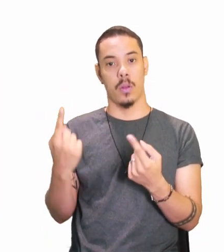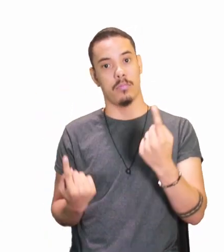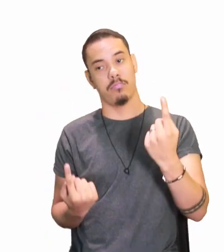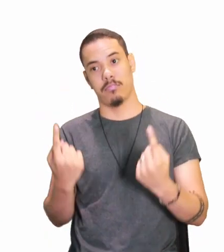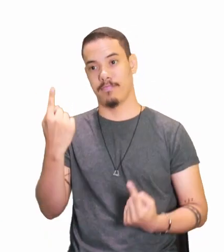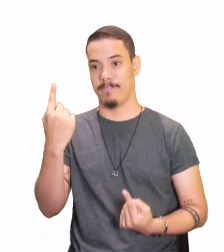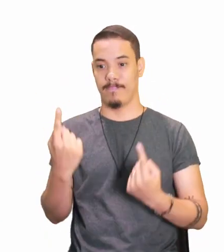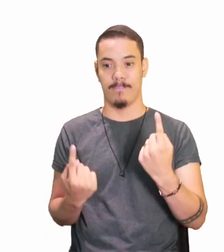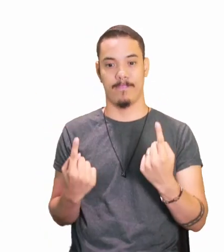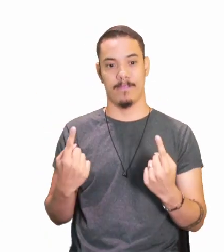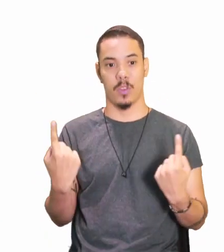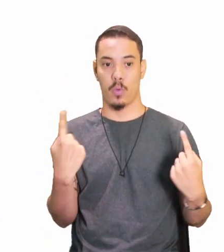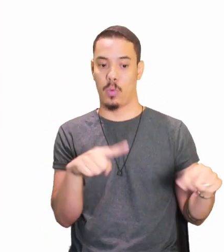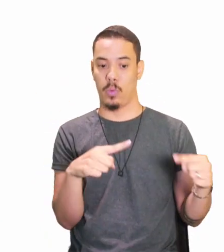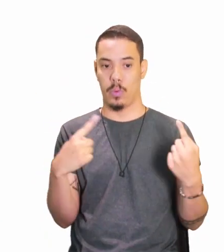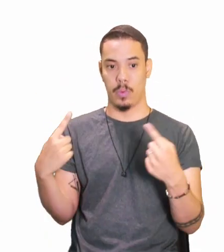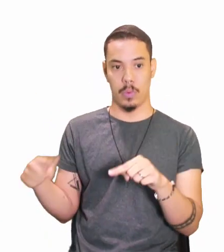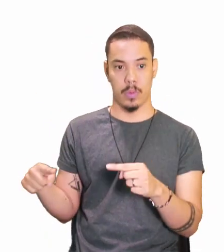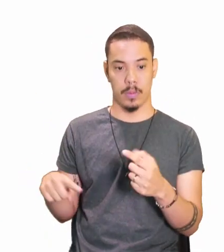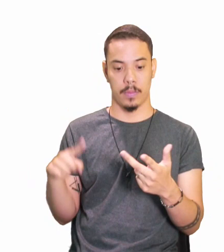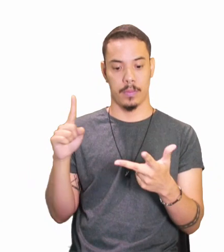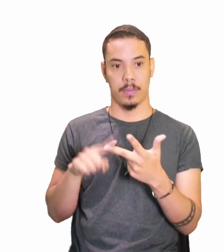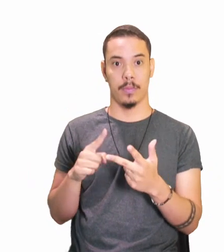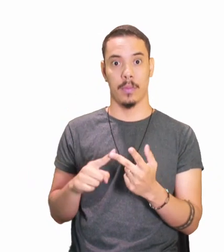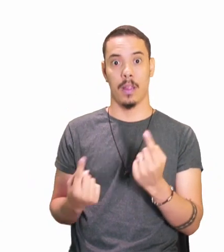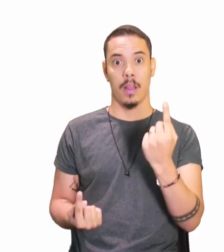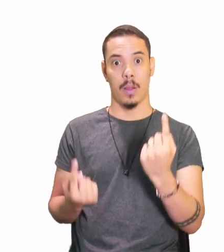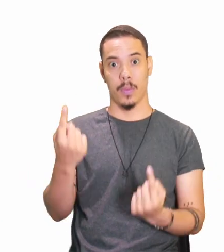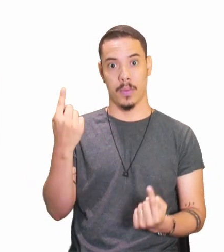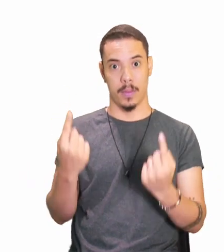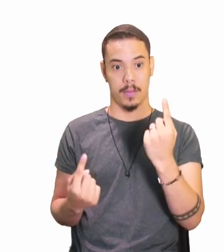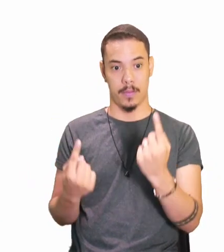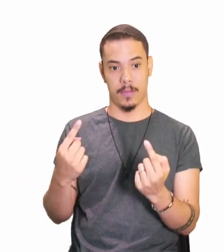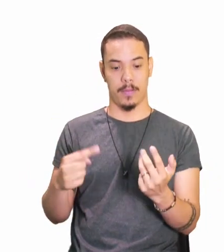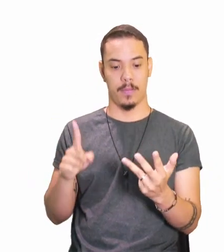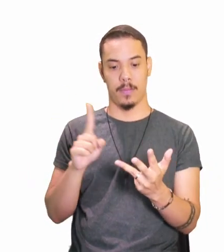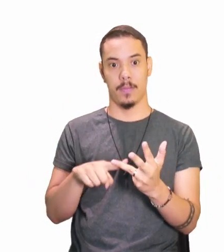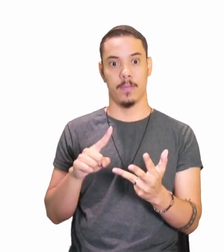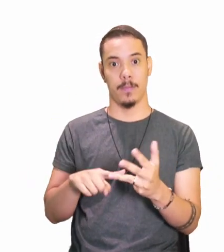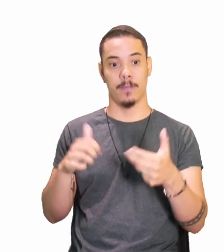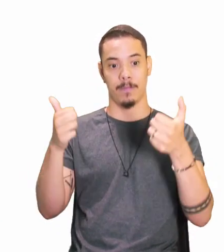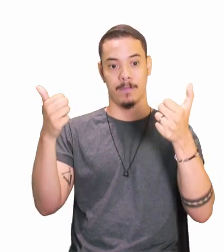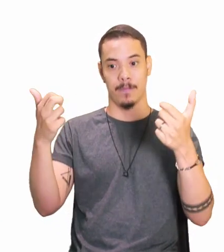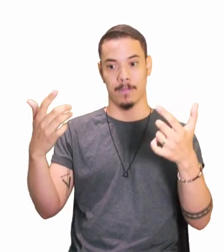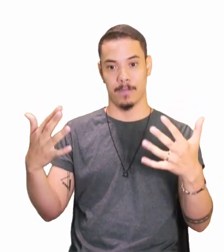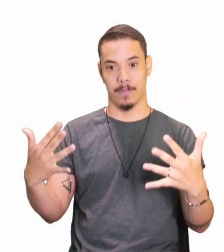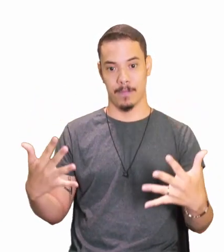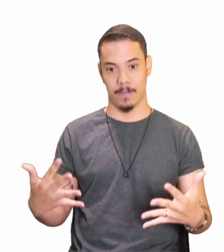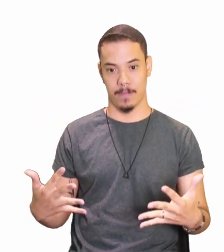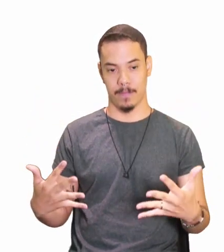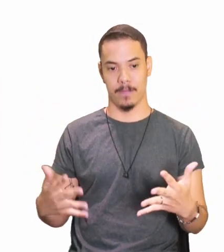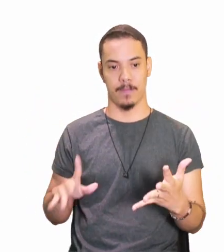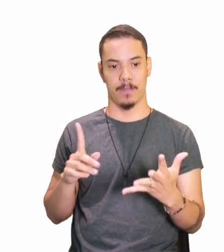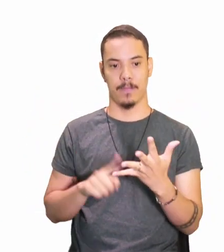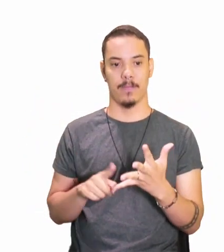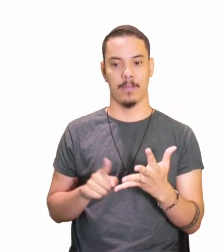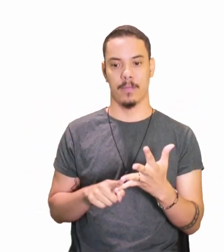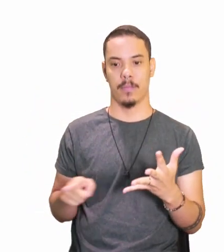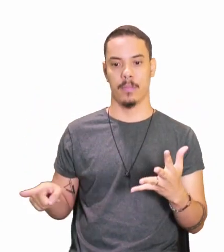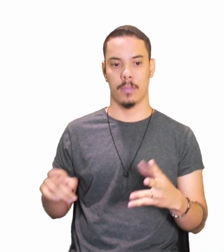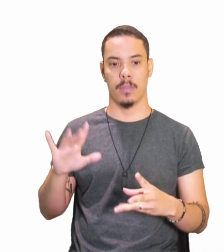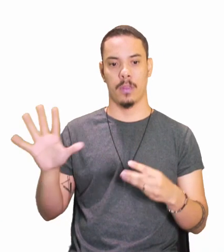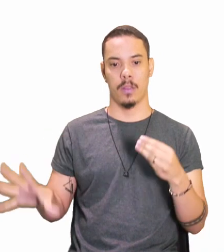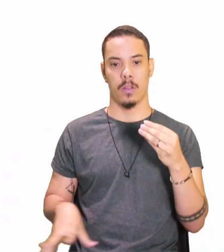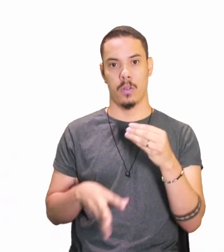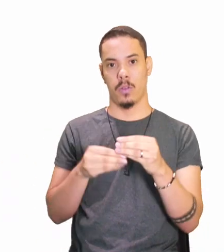opostas, contraditórias, adversidade. Alternativa, escolha. Explicativa, que já diz tudo, explicação ou